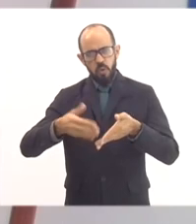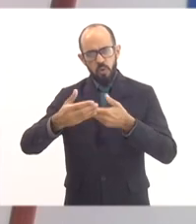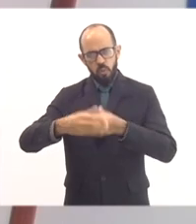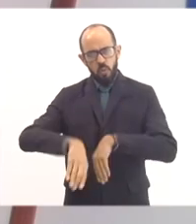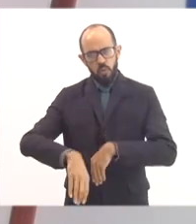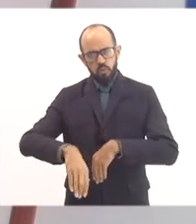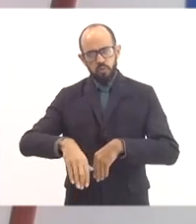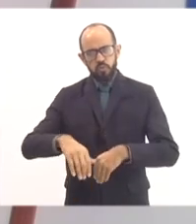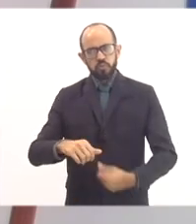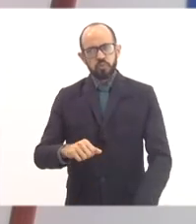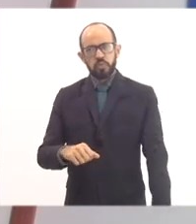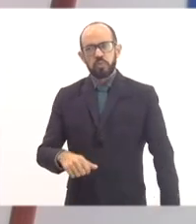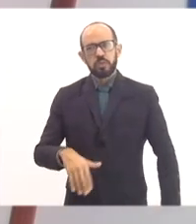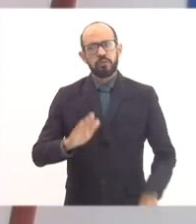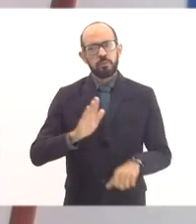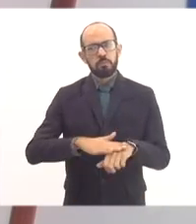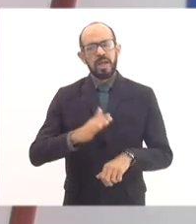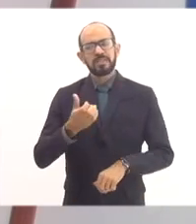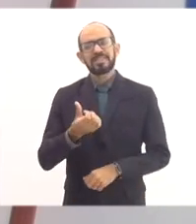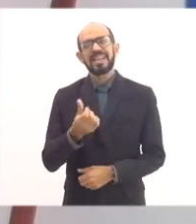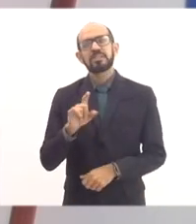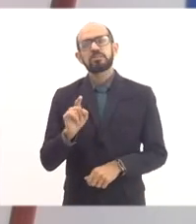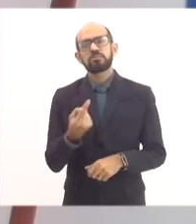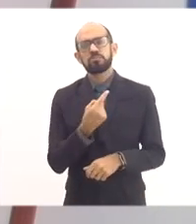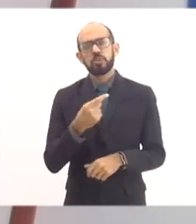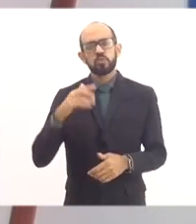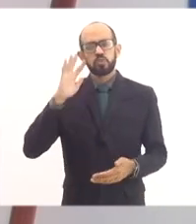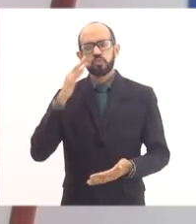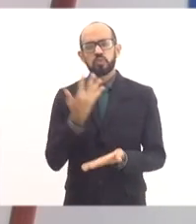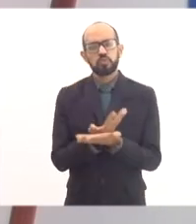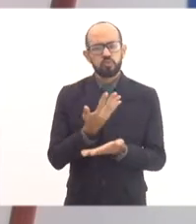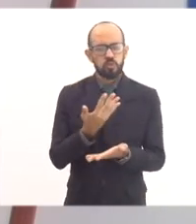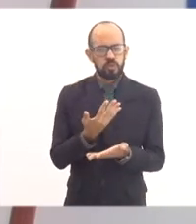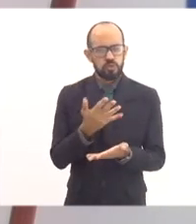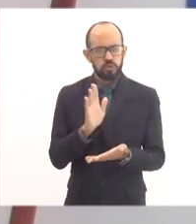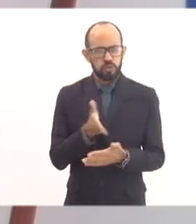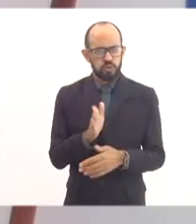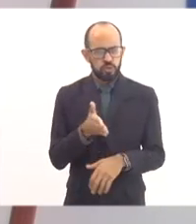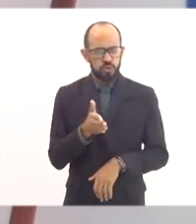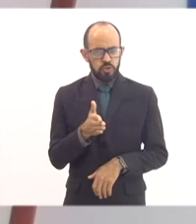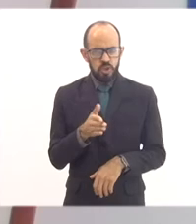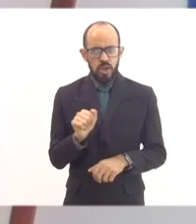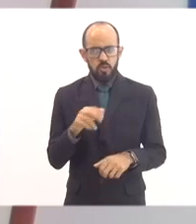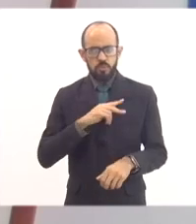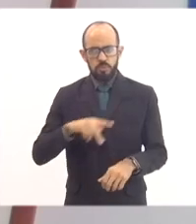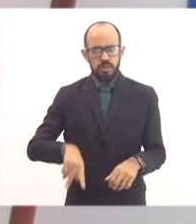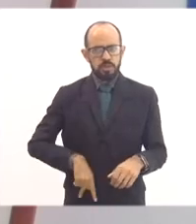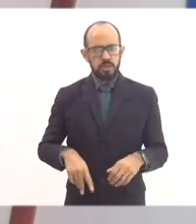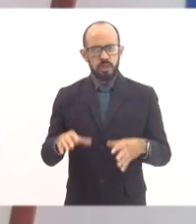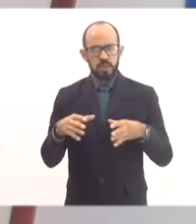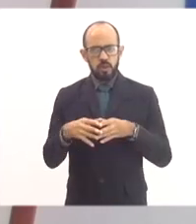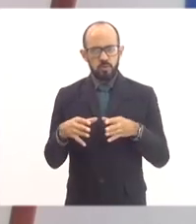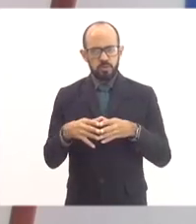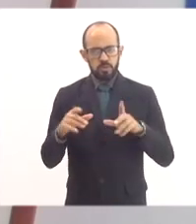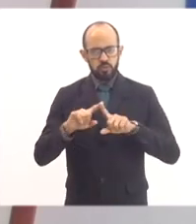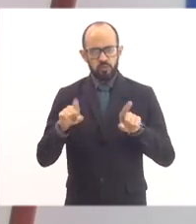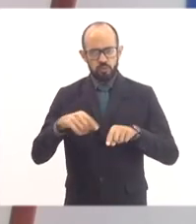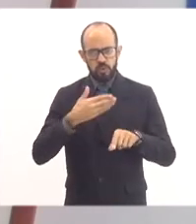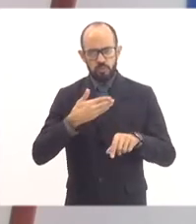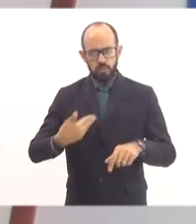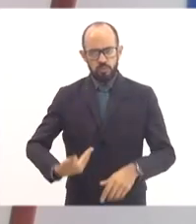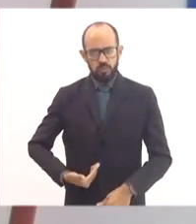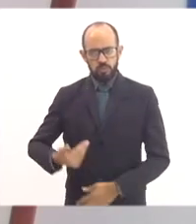Como disse, foram mais de 6 mil chamados ao longo desse trabalho na frente da Comissão de Servidores Públicos. Logo que assumi o mandato, recebi